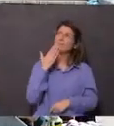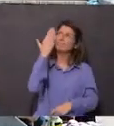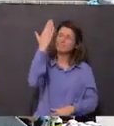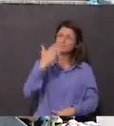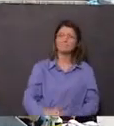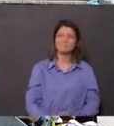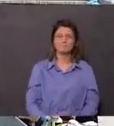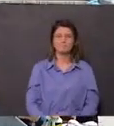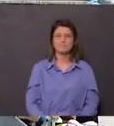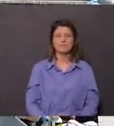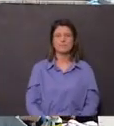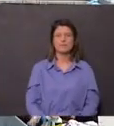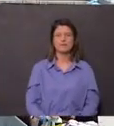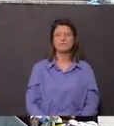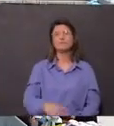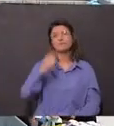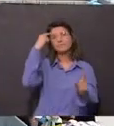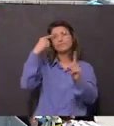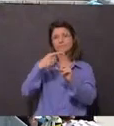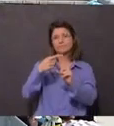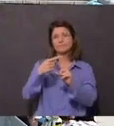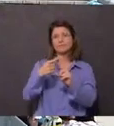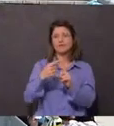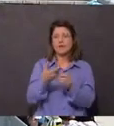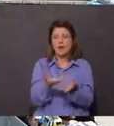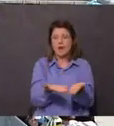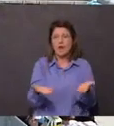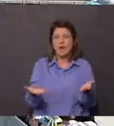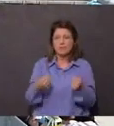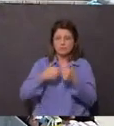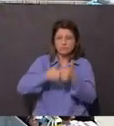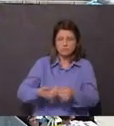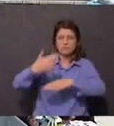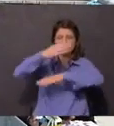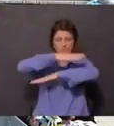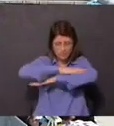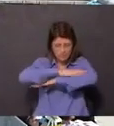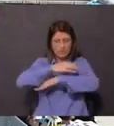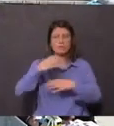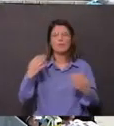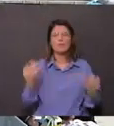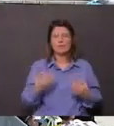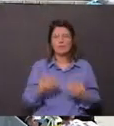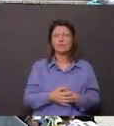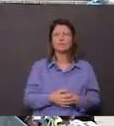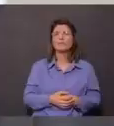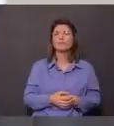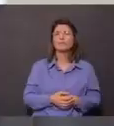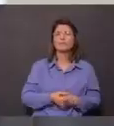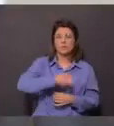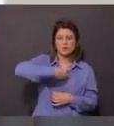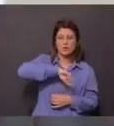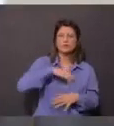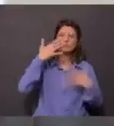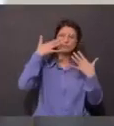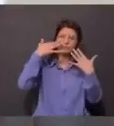te, et tibi ministrare, et supplices